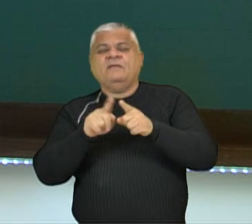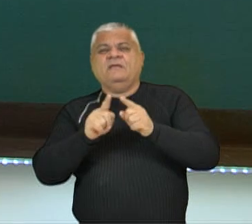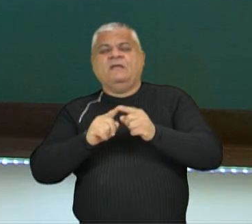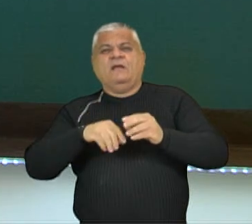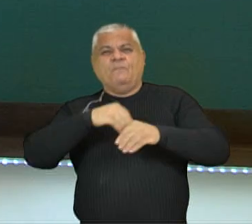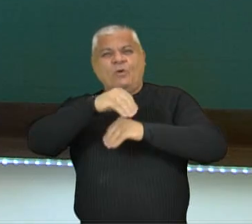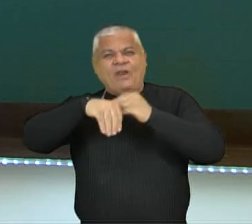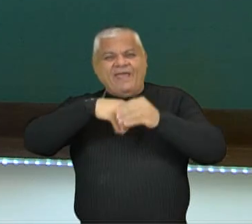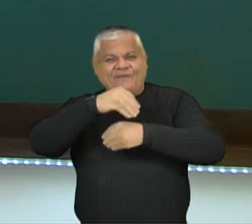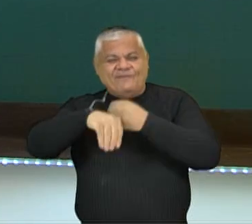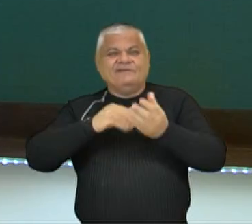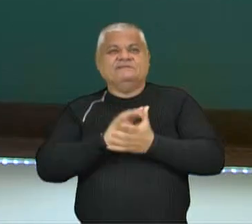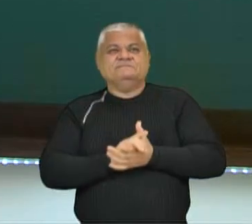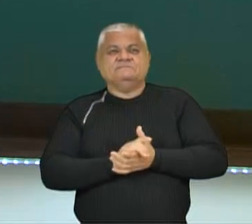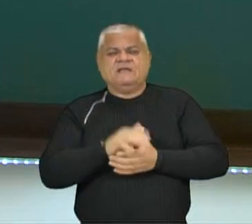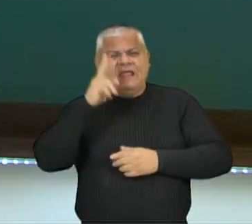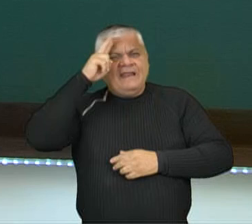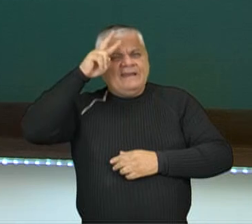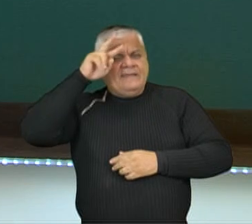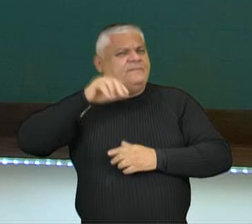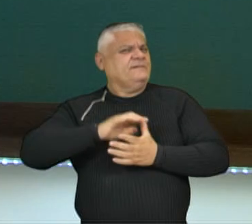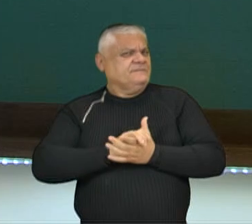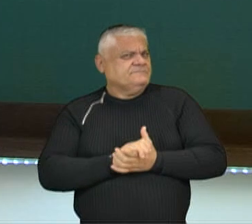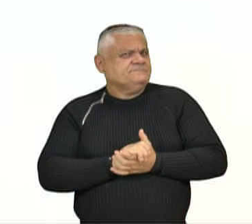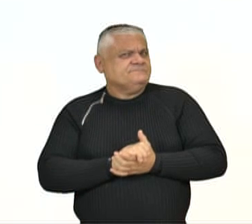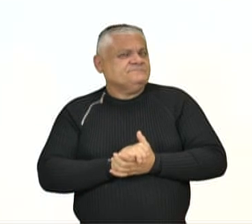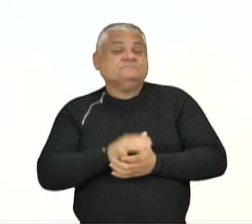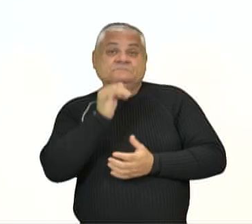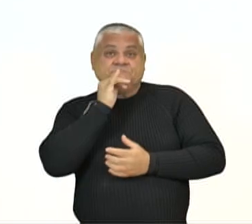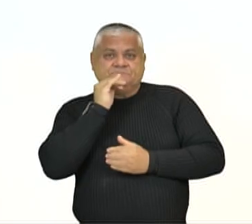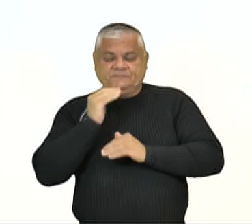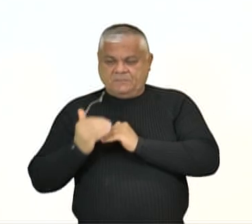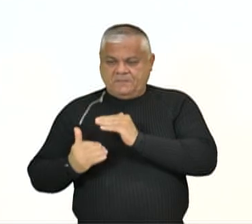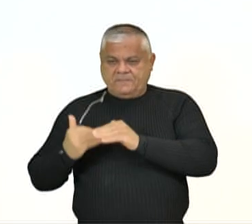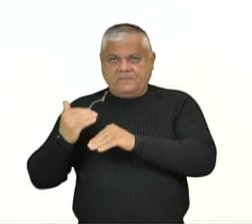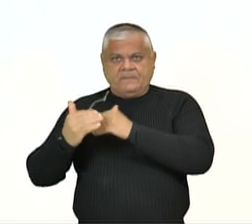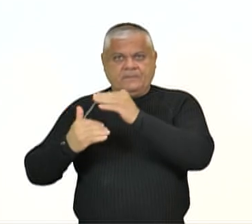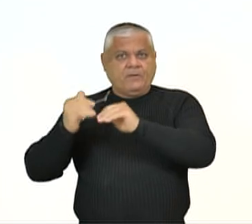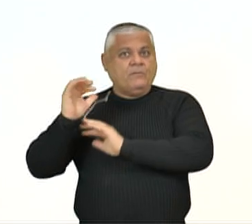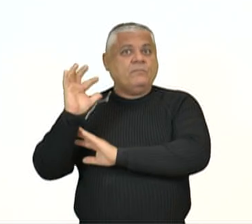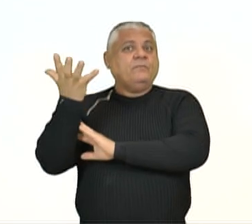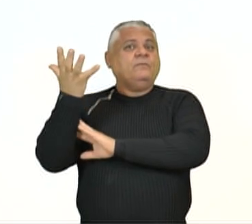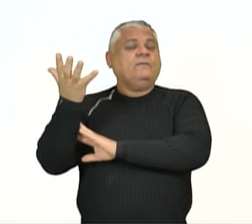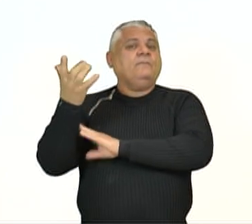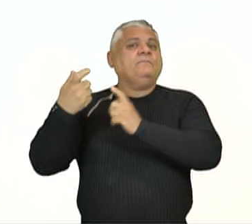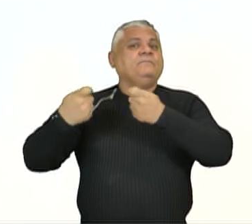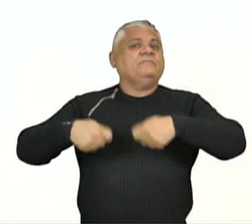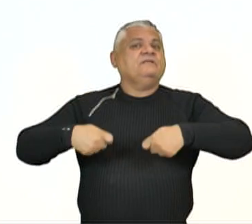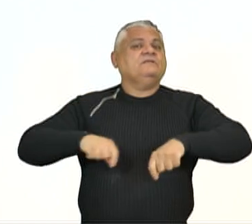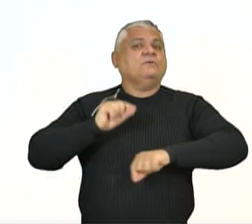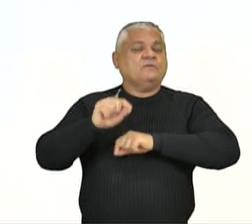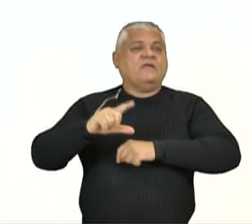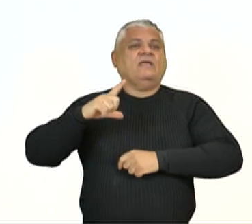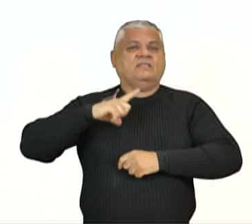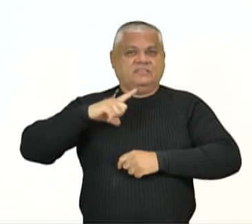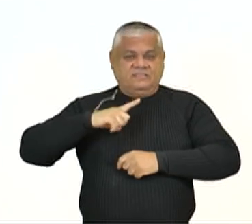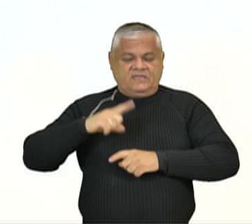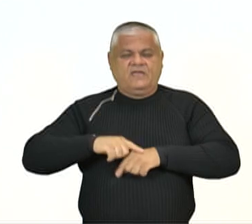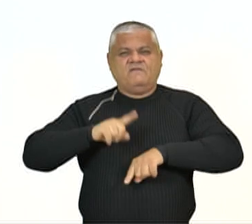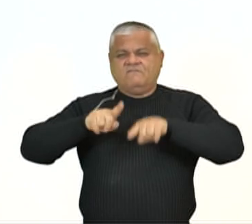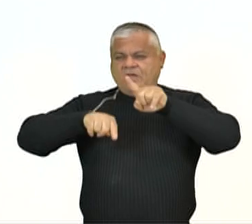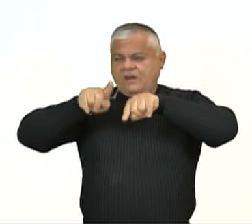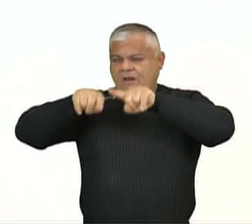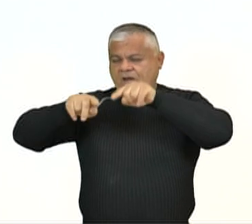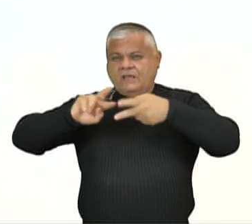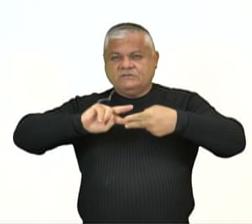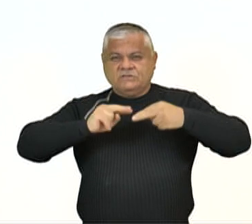moleculares. Bom, você se lembra que para que a evolução ocorra, é necessário que tenha variabilidade